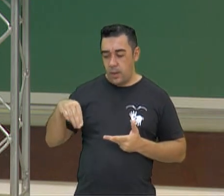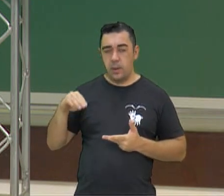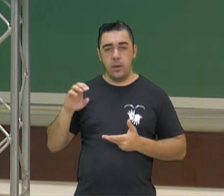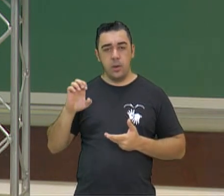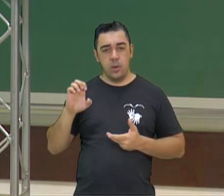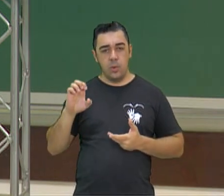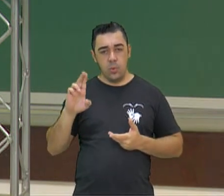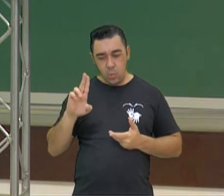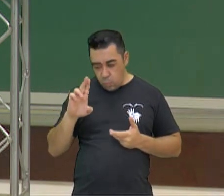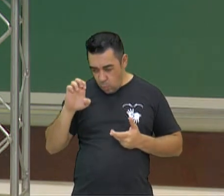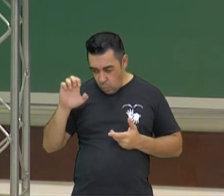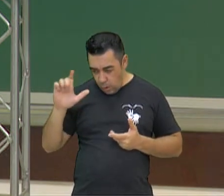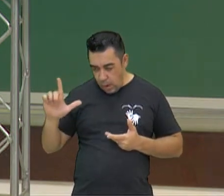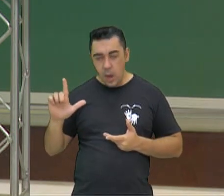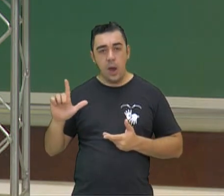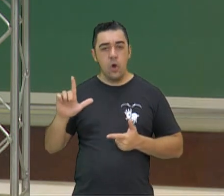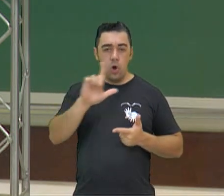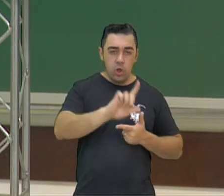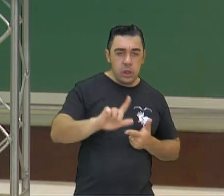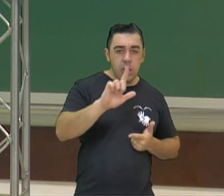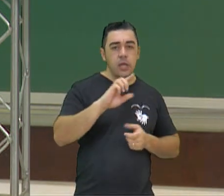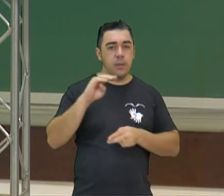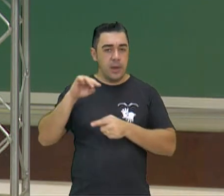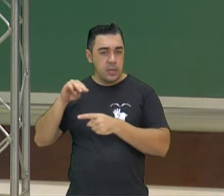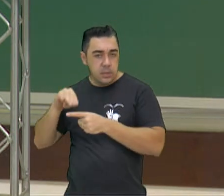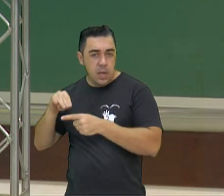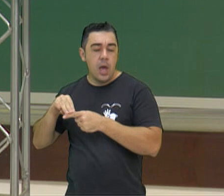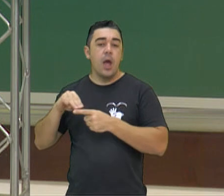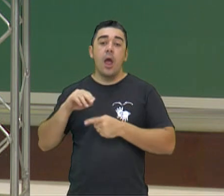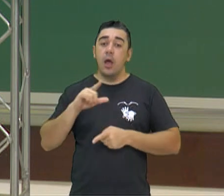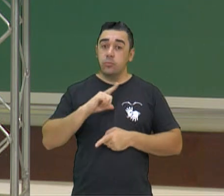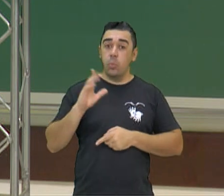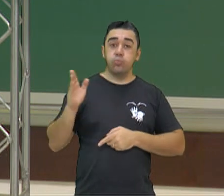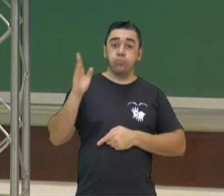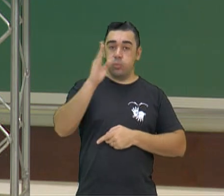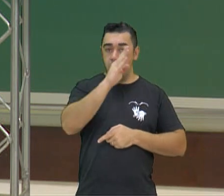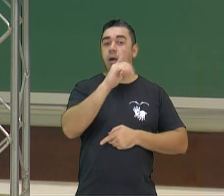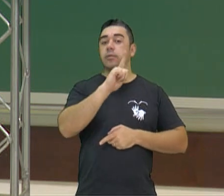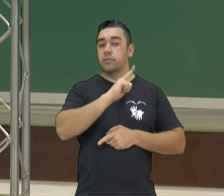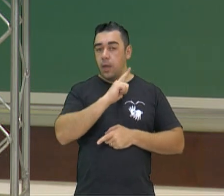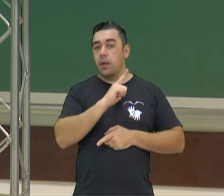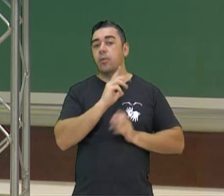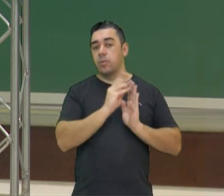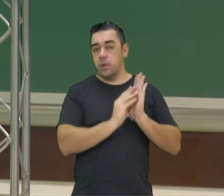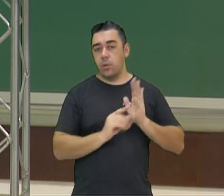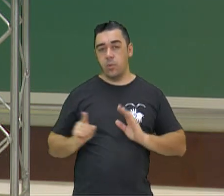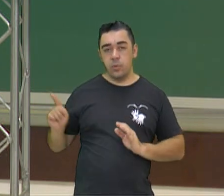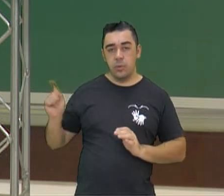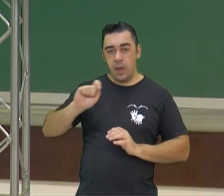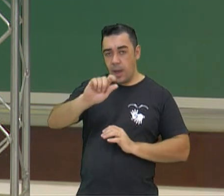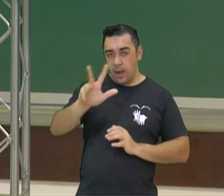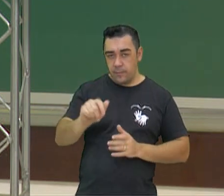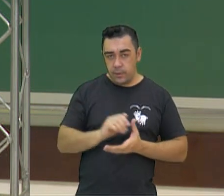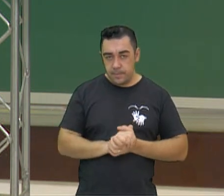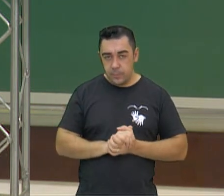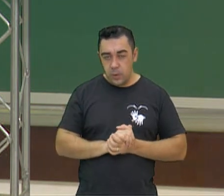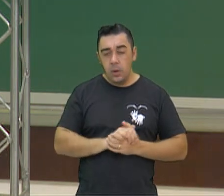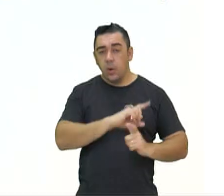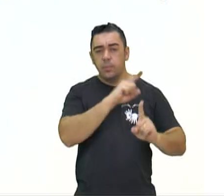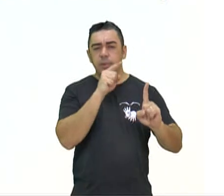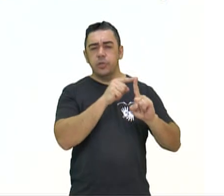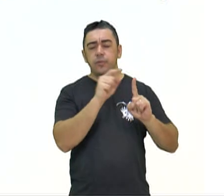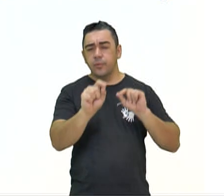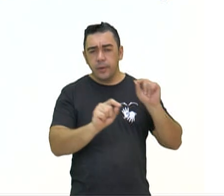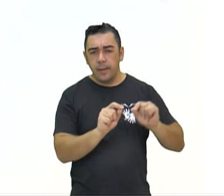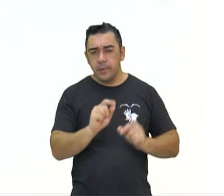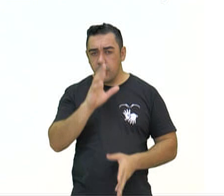Palotina, Cascavel e assim por diante. Já fizemos até um tour aí pelo nosso estado. Fechamos a conta? Quais são os objetivos? Então, compreender